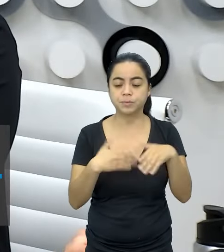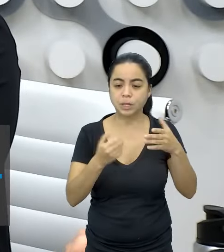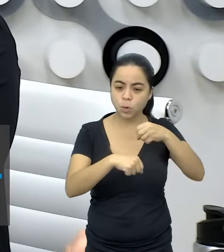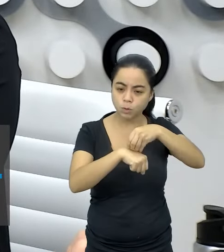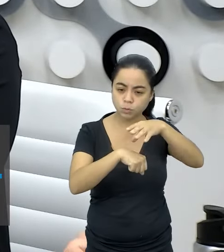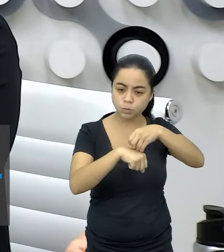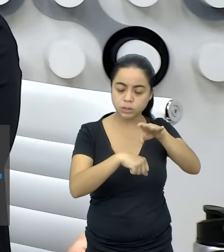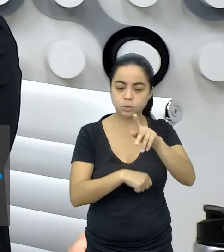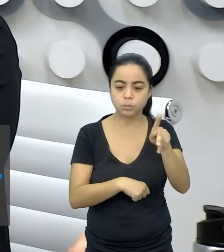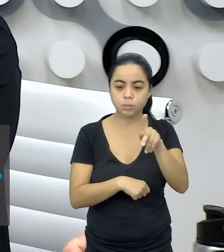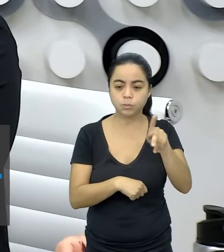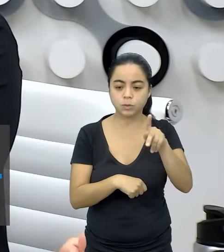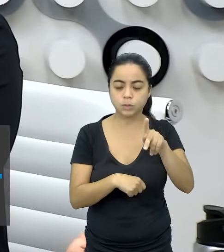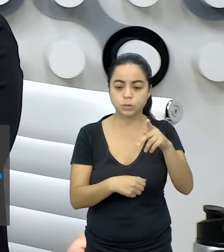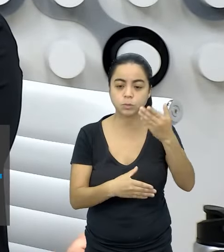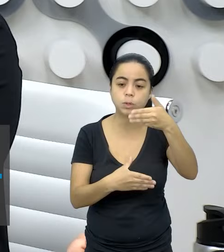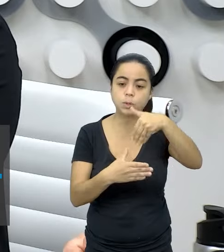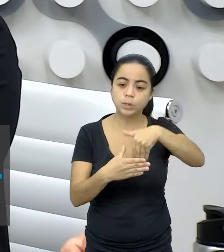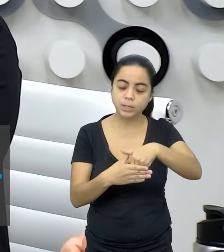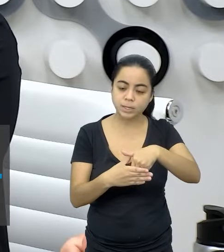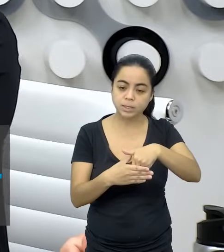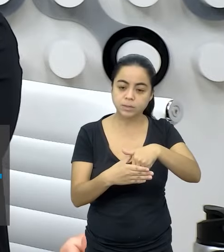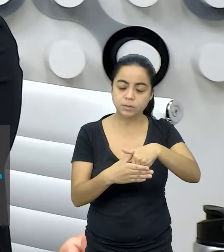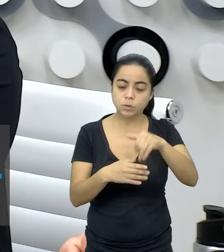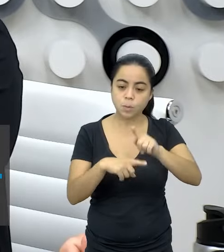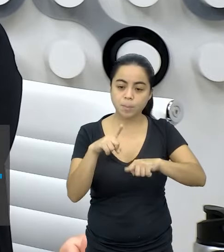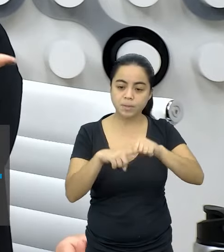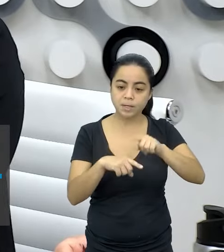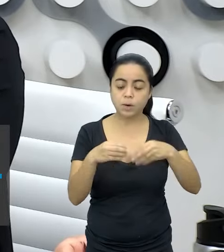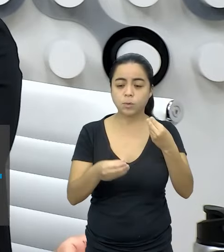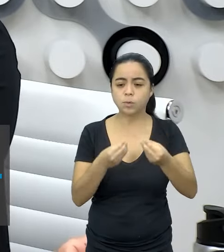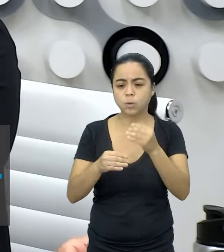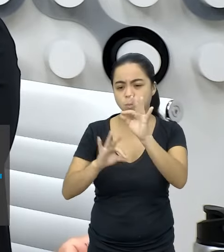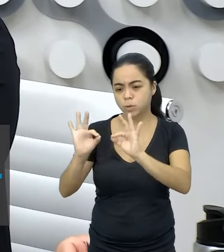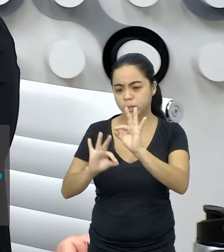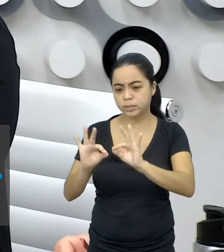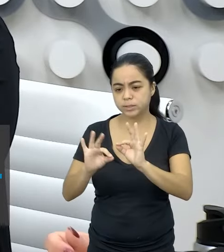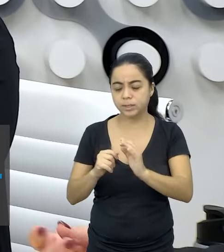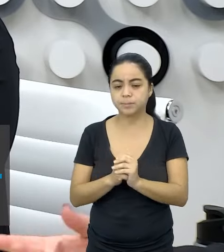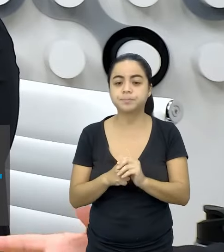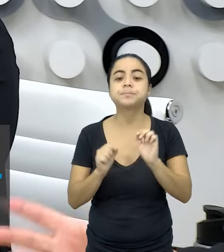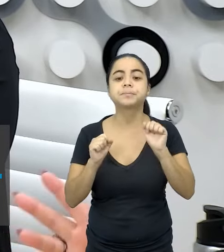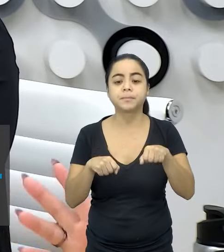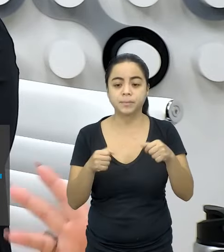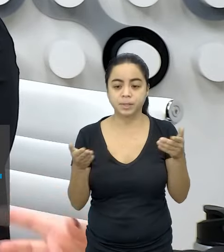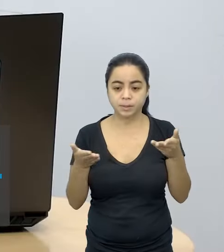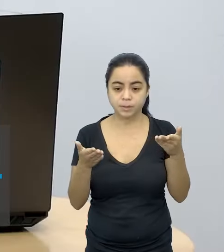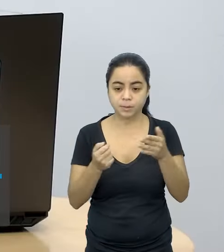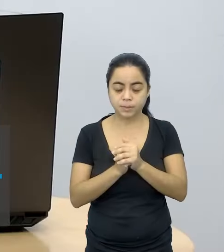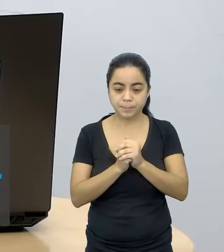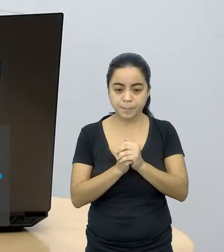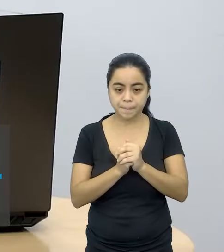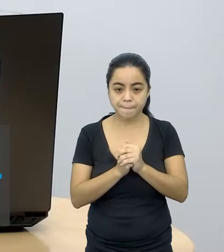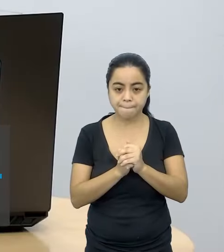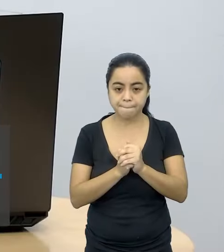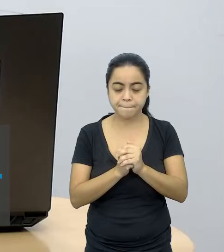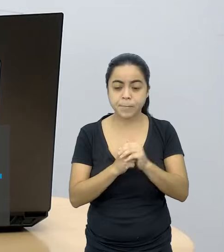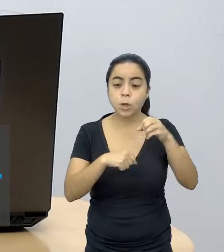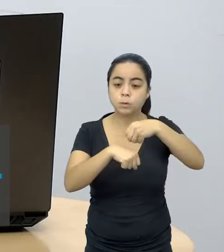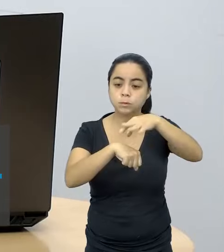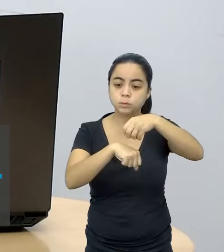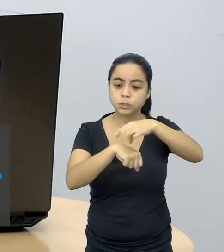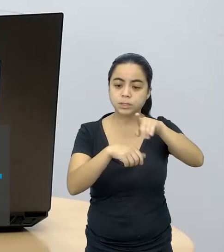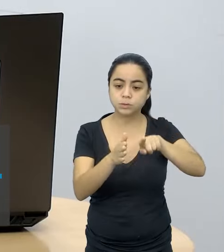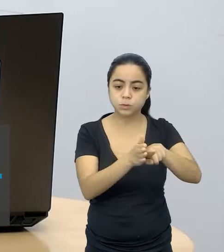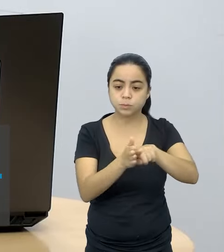para o professor nesse material de como se organizar, né, que você vai falar agora, né? Sim, Então, uma sugestão de